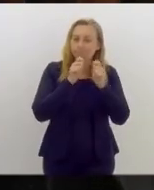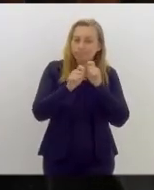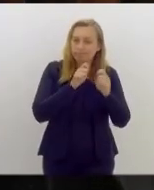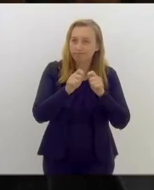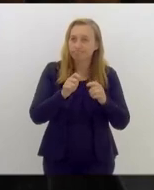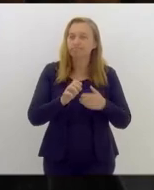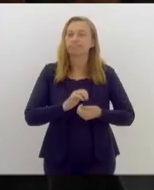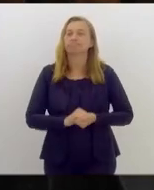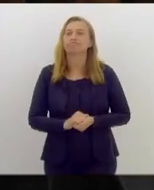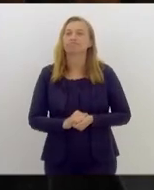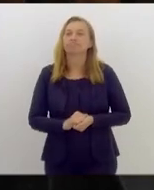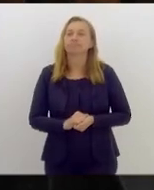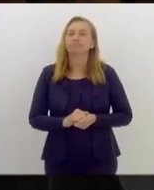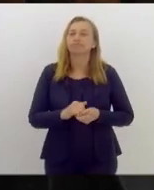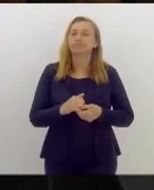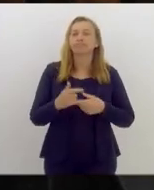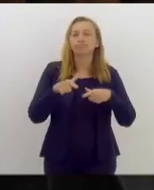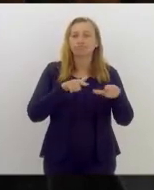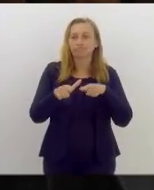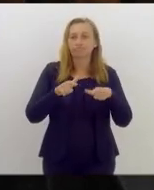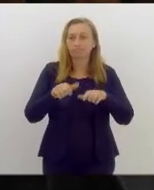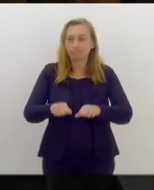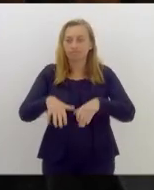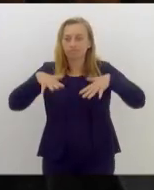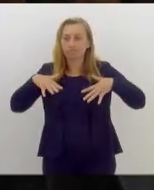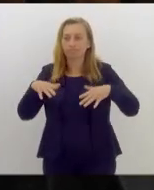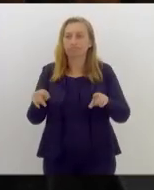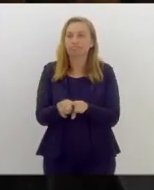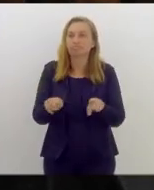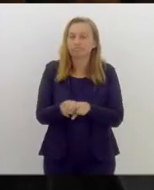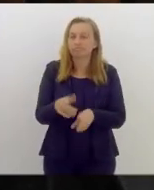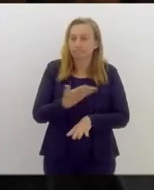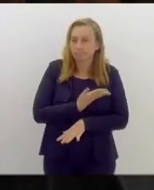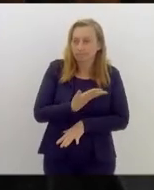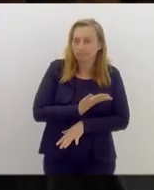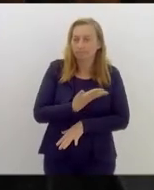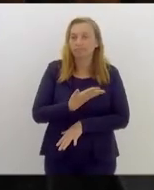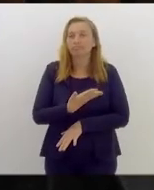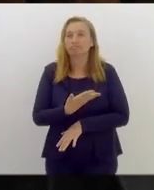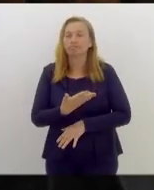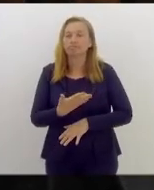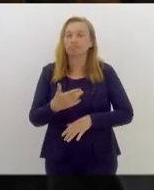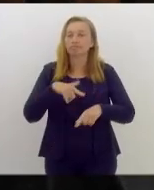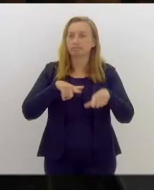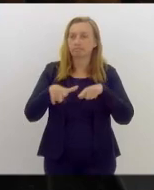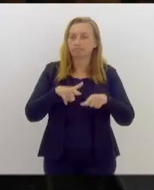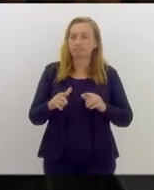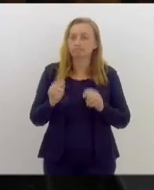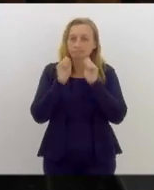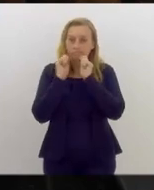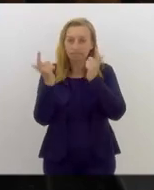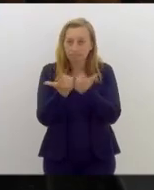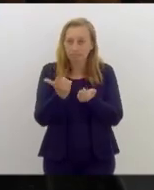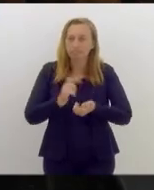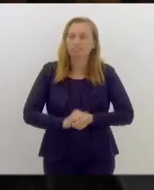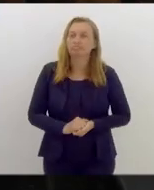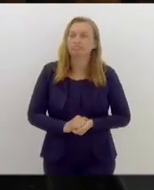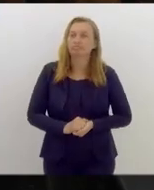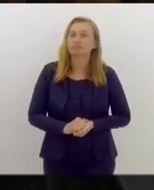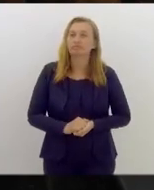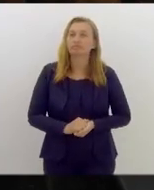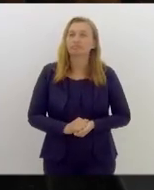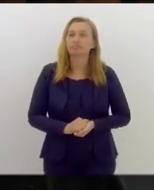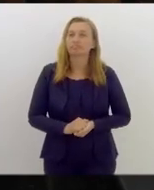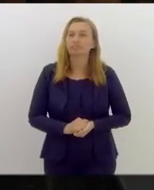fazendo a cobertura da nossa sessão plenária, e os nossos colegas, as nossas colegas, trabalhadores e trabalhadoras da Alerj, que fazem aqui